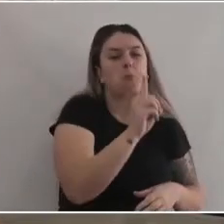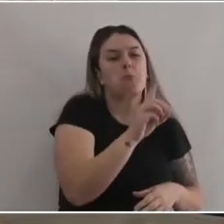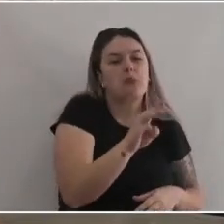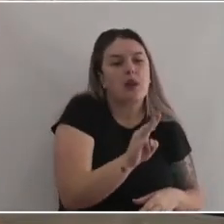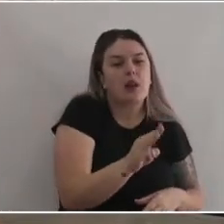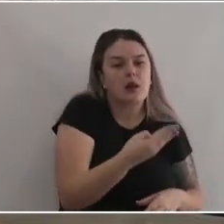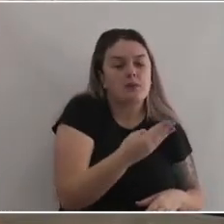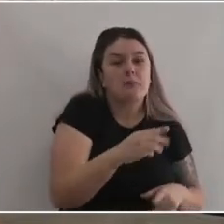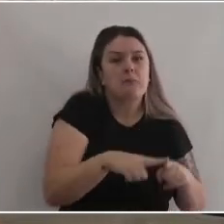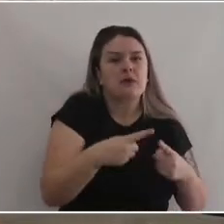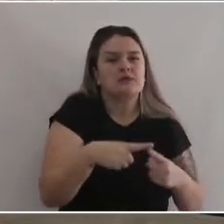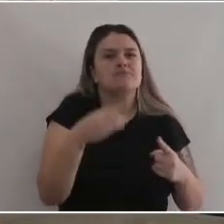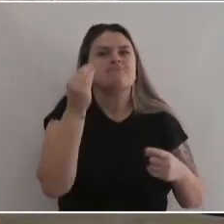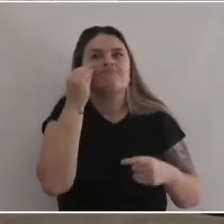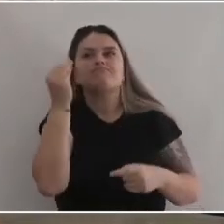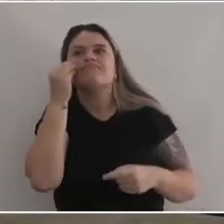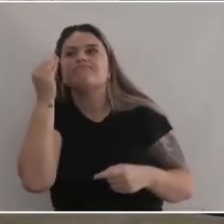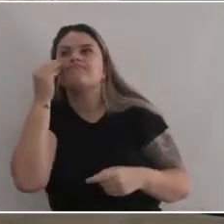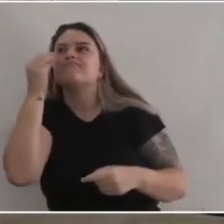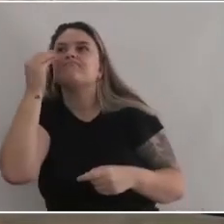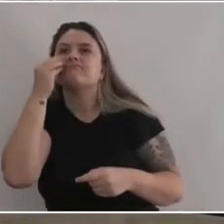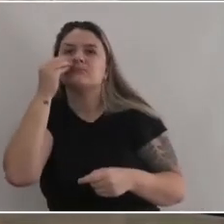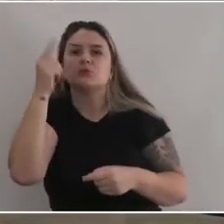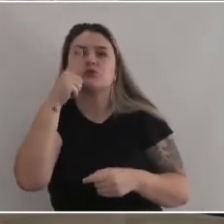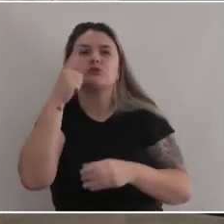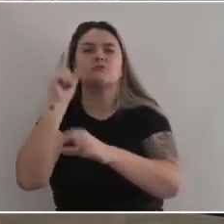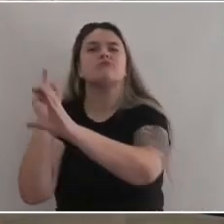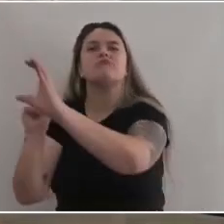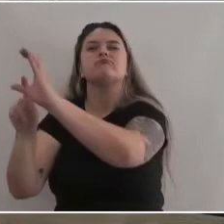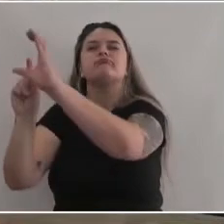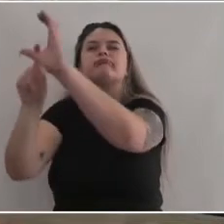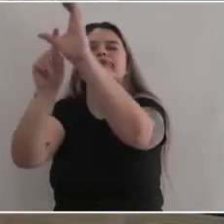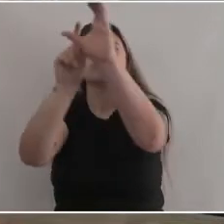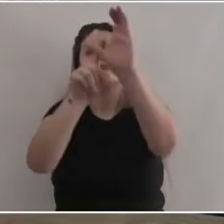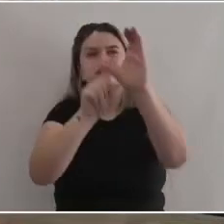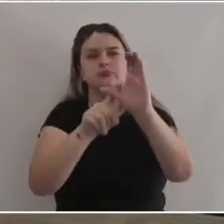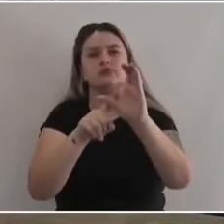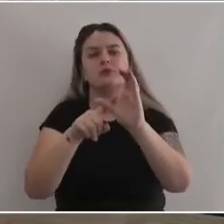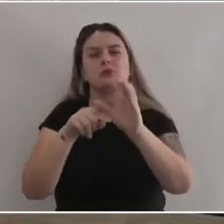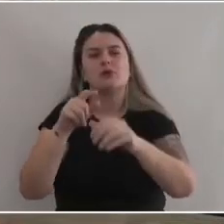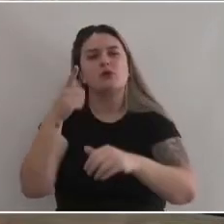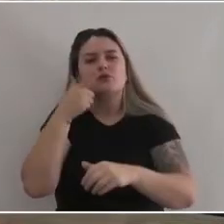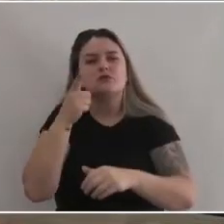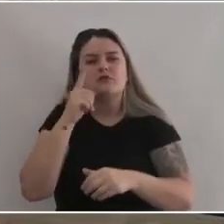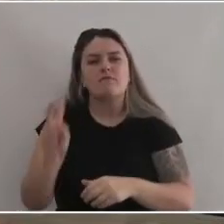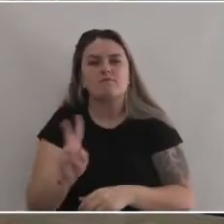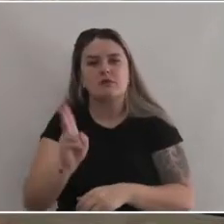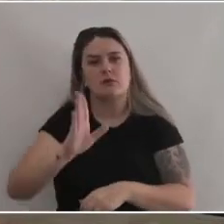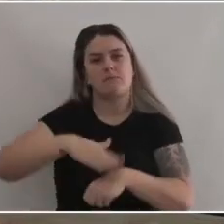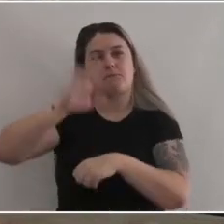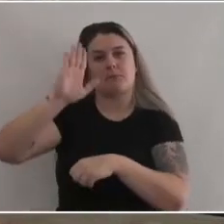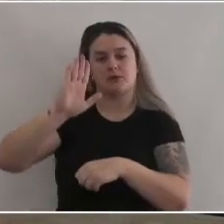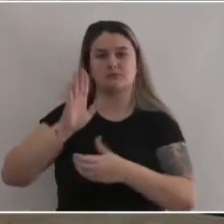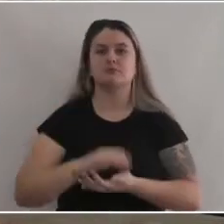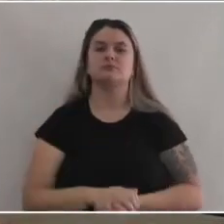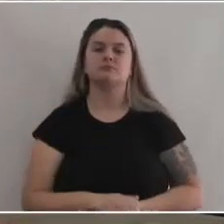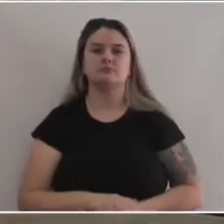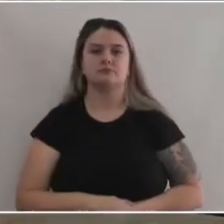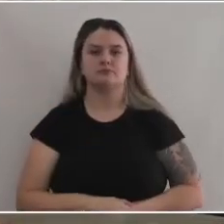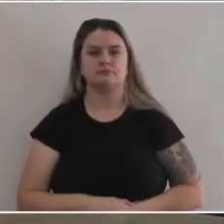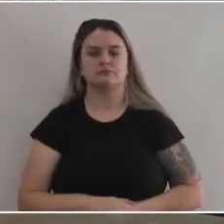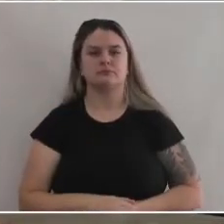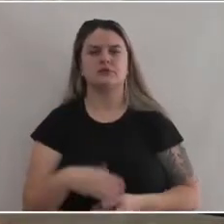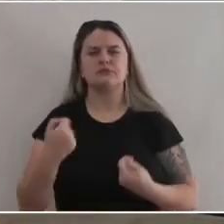mas é impossível saber quantos convênios vai ser firmado, vai ser conseguido, né? Que depende de todo um